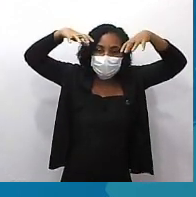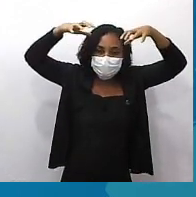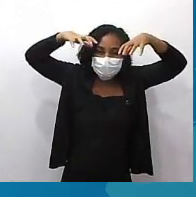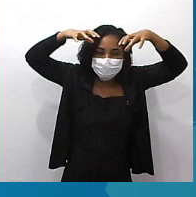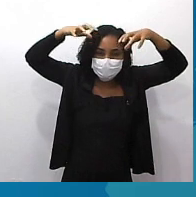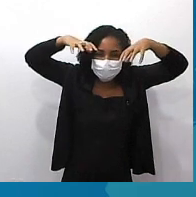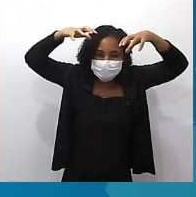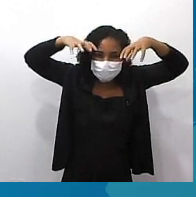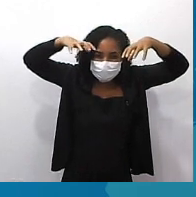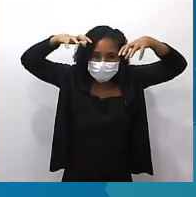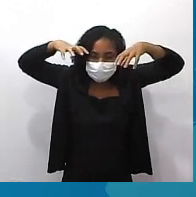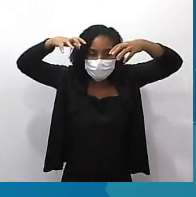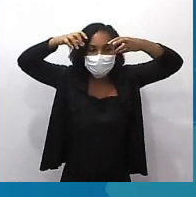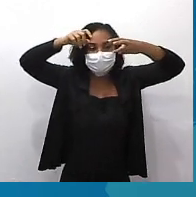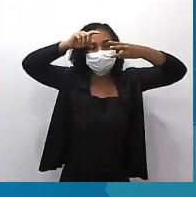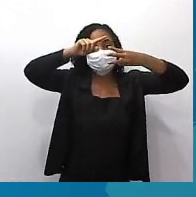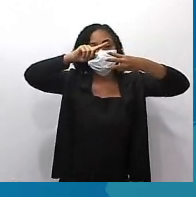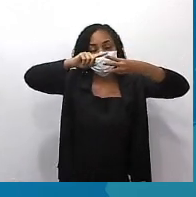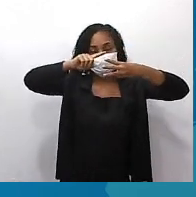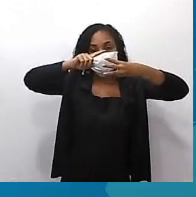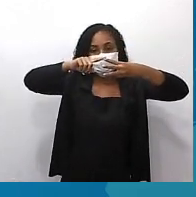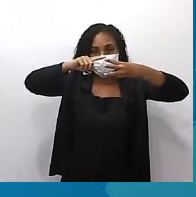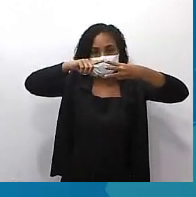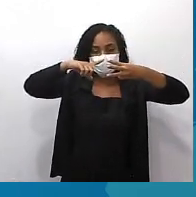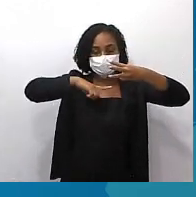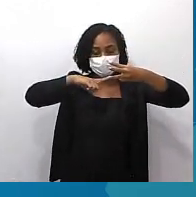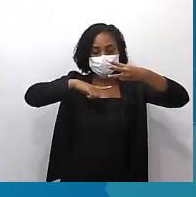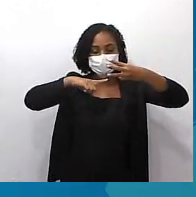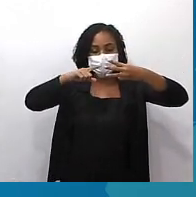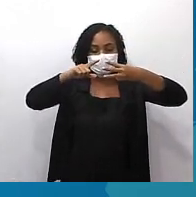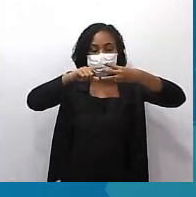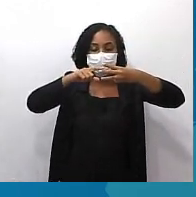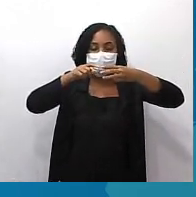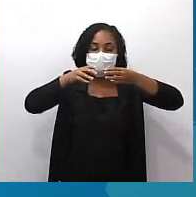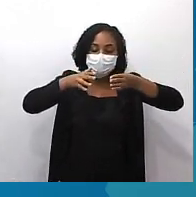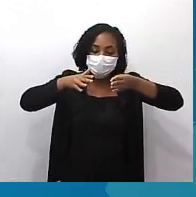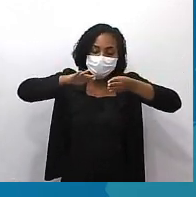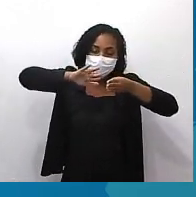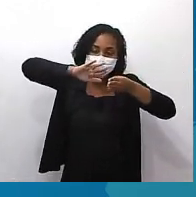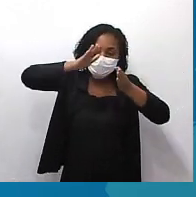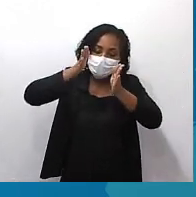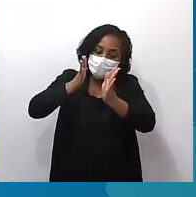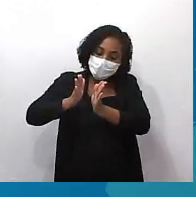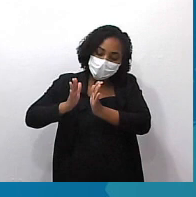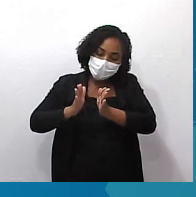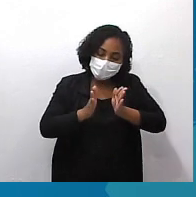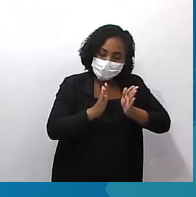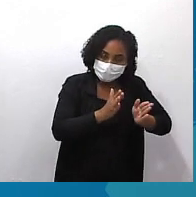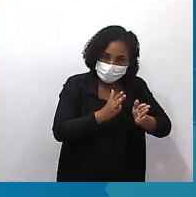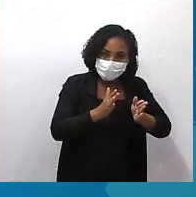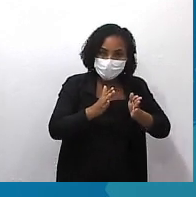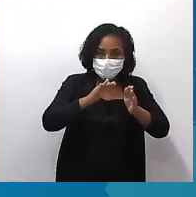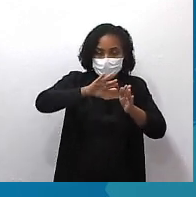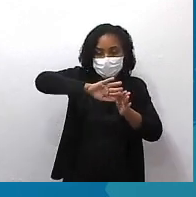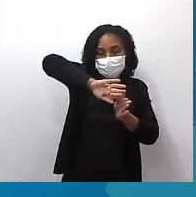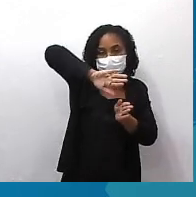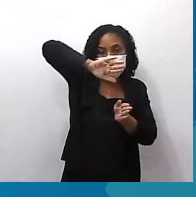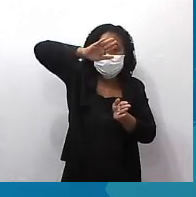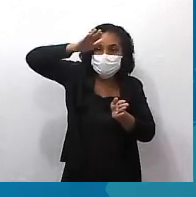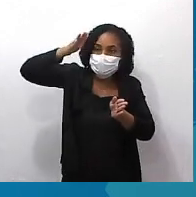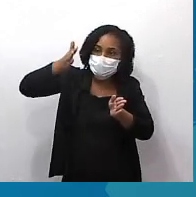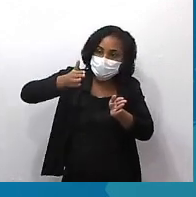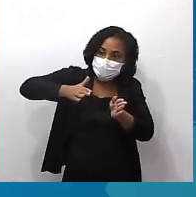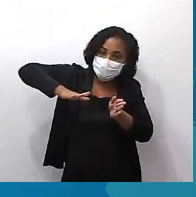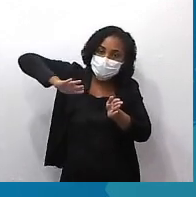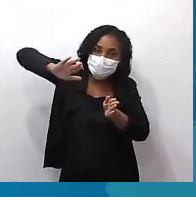onde chove vai ter o escoamento e formam as nascentes, onde vai ter ali os divisores de água, que são as partes mais altas do